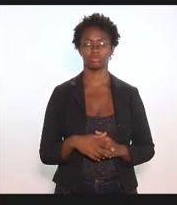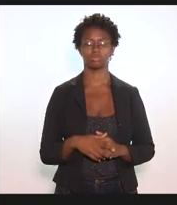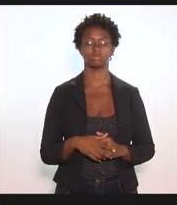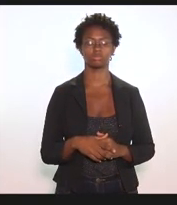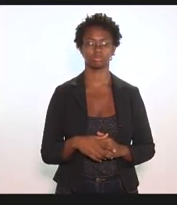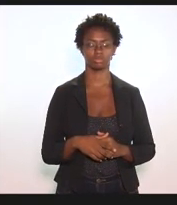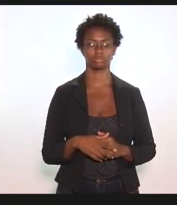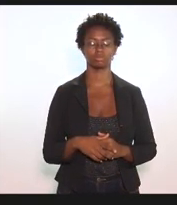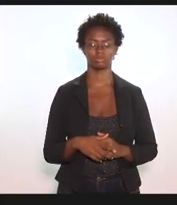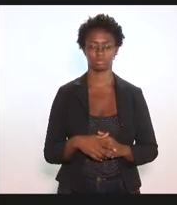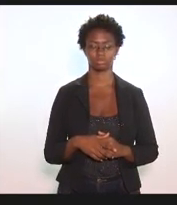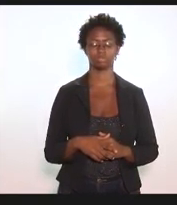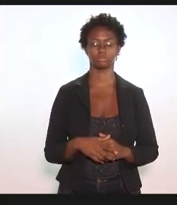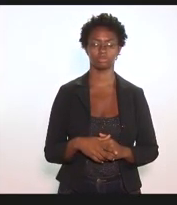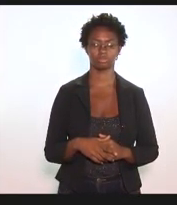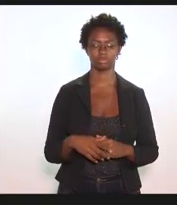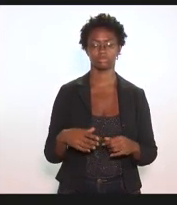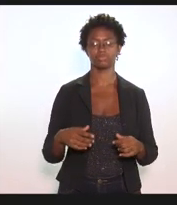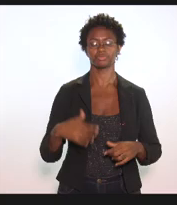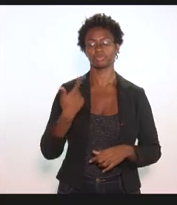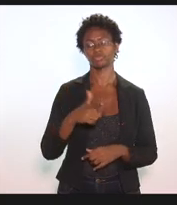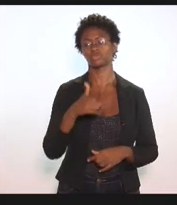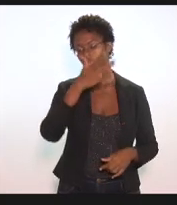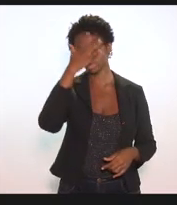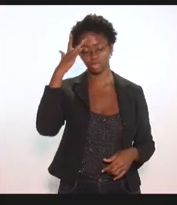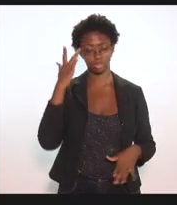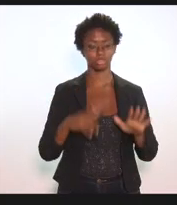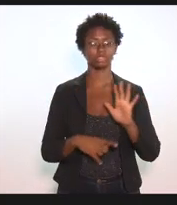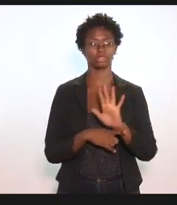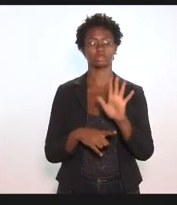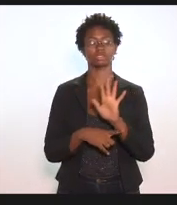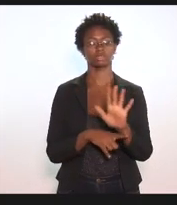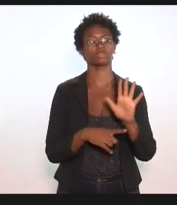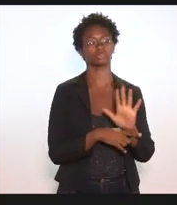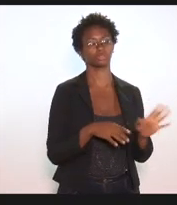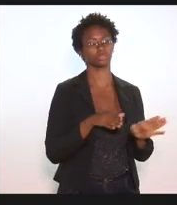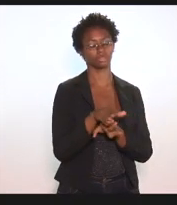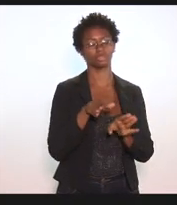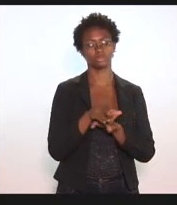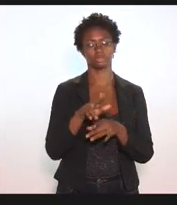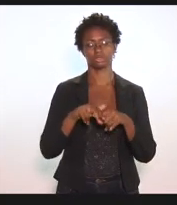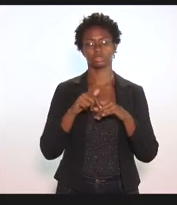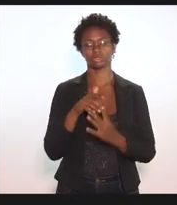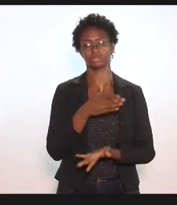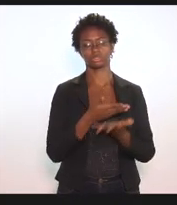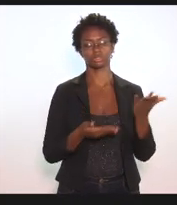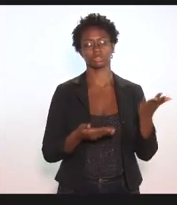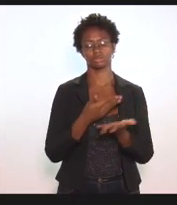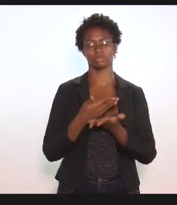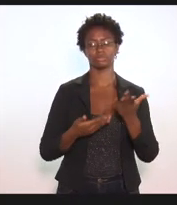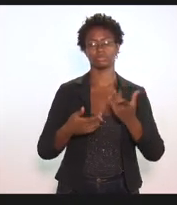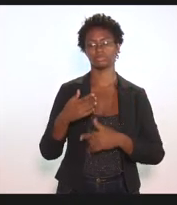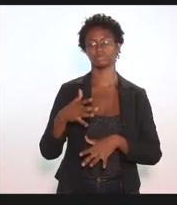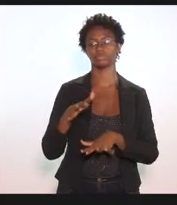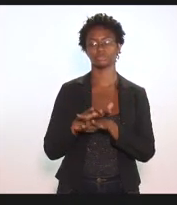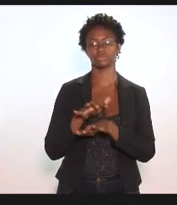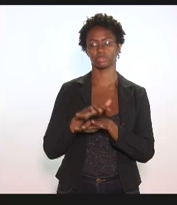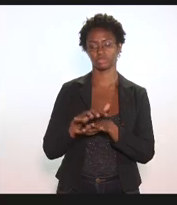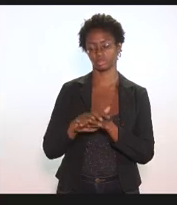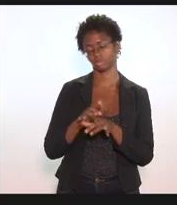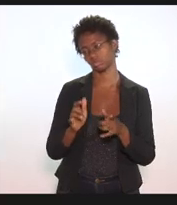não têm atividades que orientem a mulher nessa fase, porque perde a vontade sexual, muitas delas,